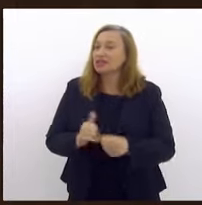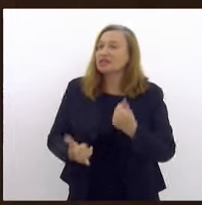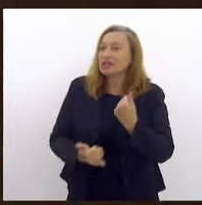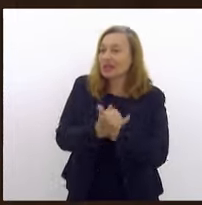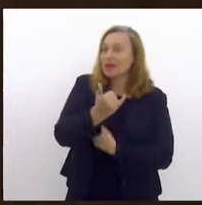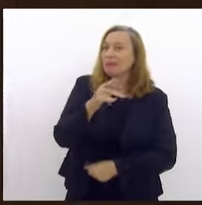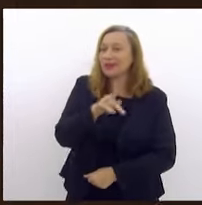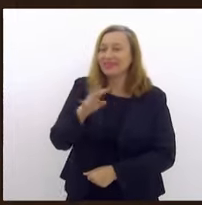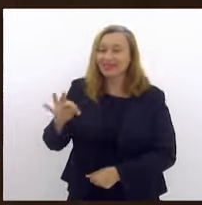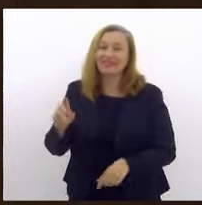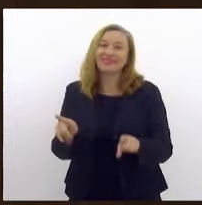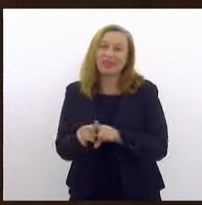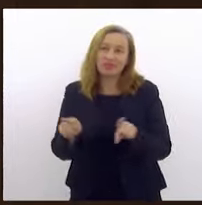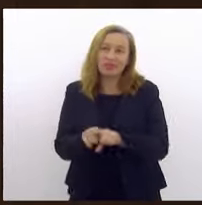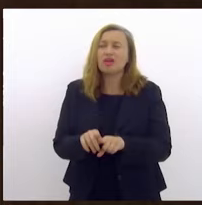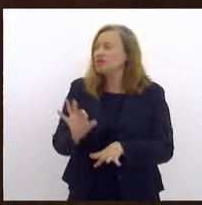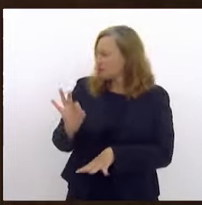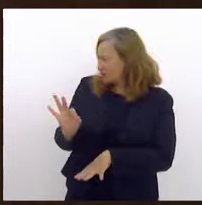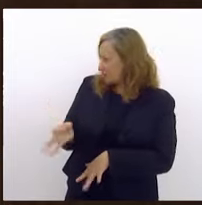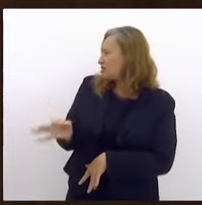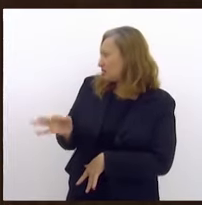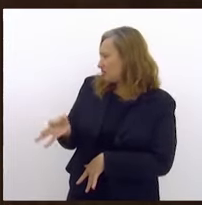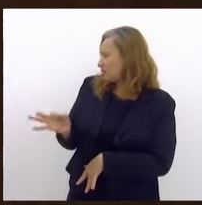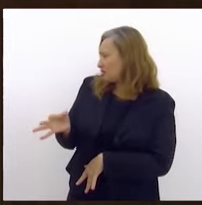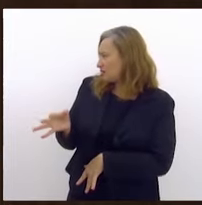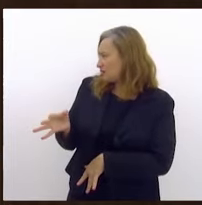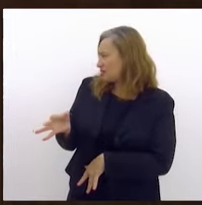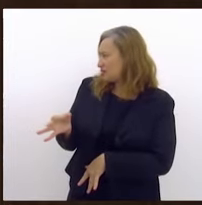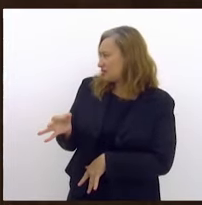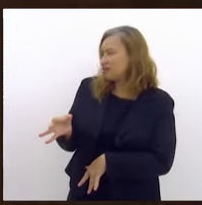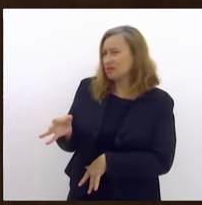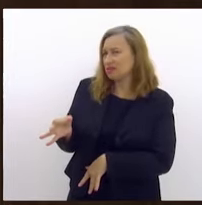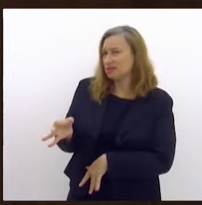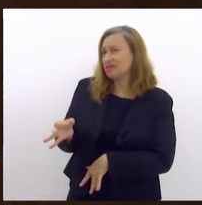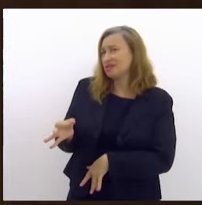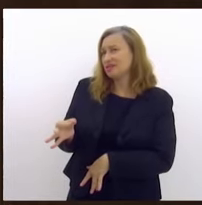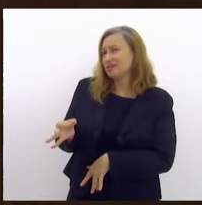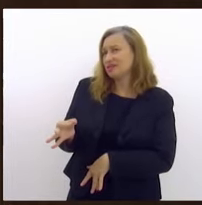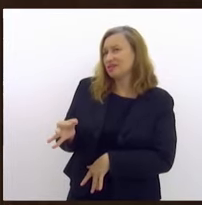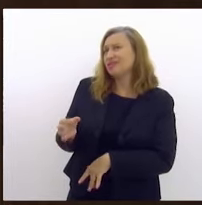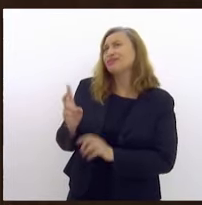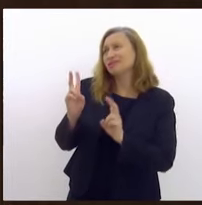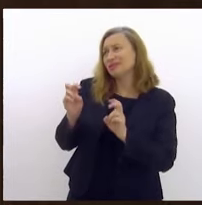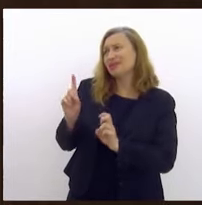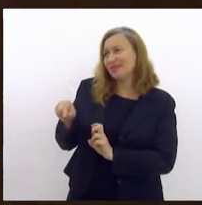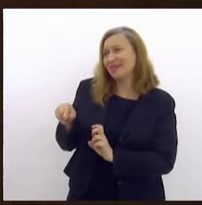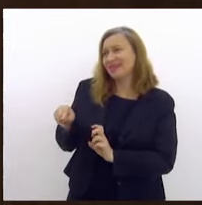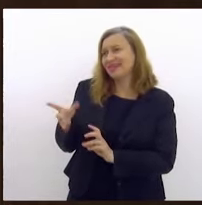trai o PT. Né? Com certeza. Mas o lema é esse, deputado. O lema é esse, né?